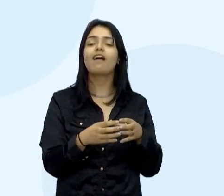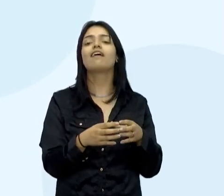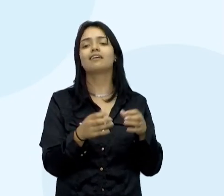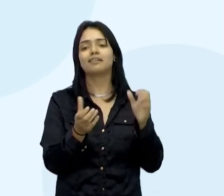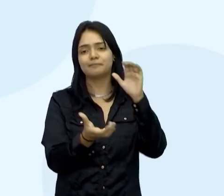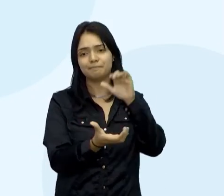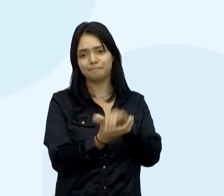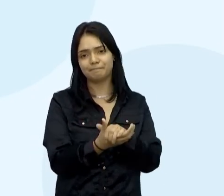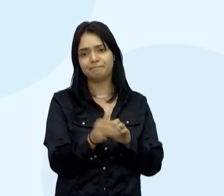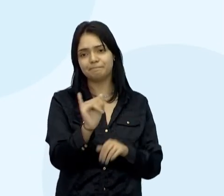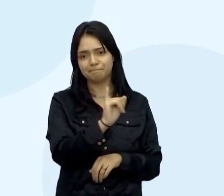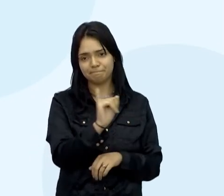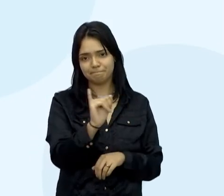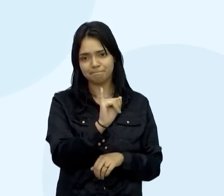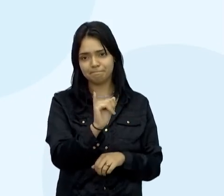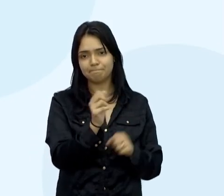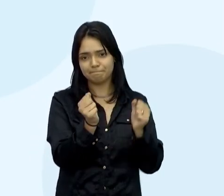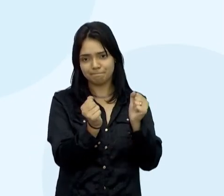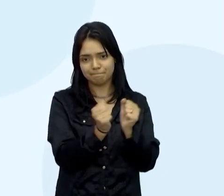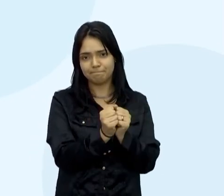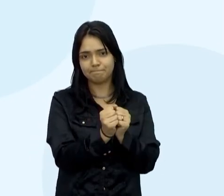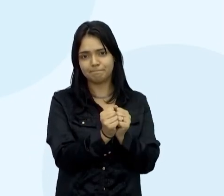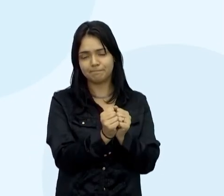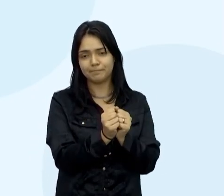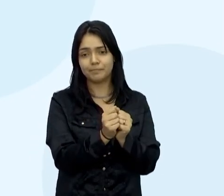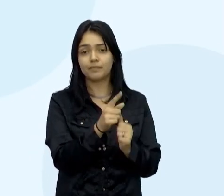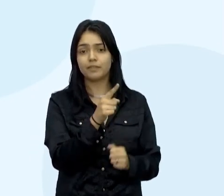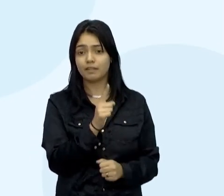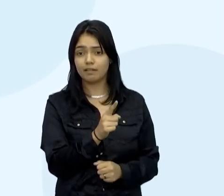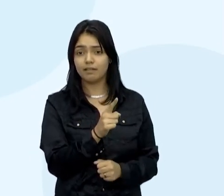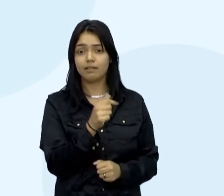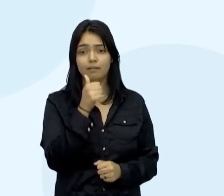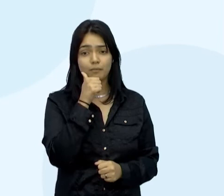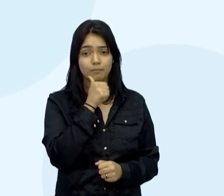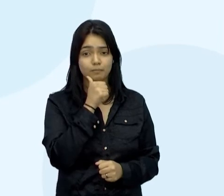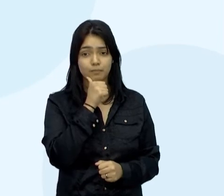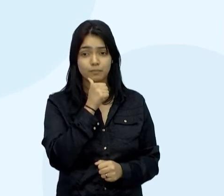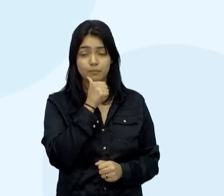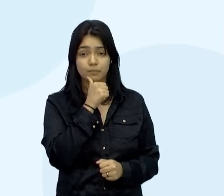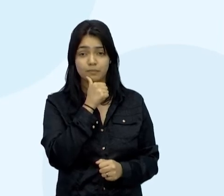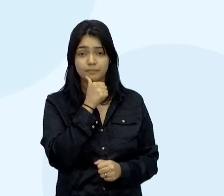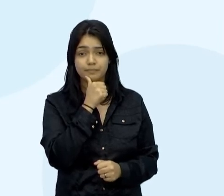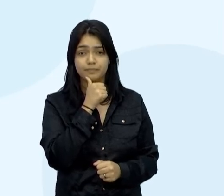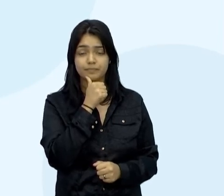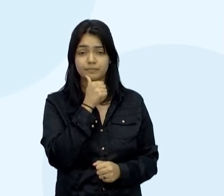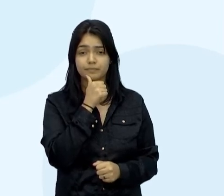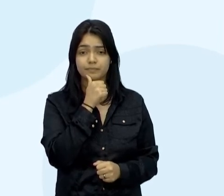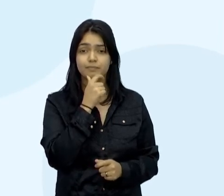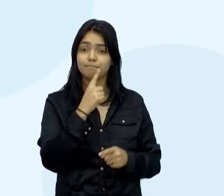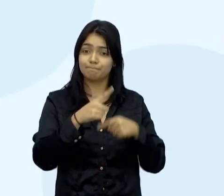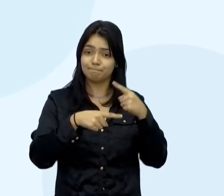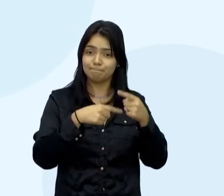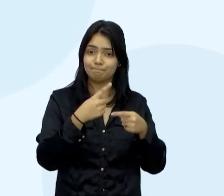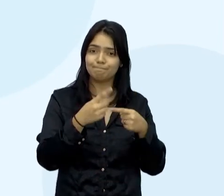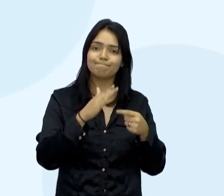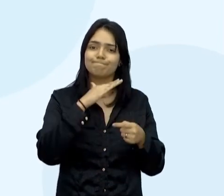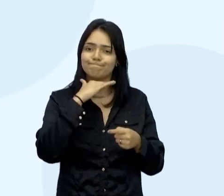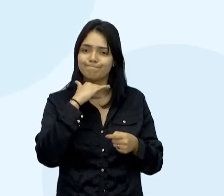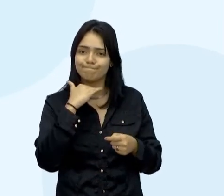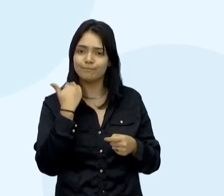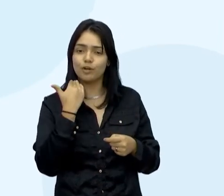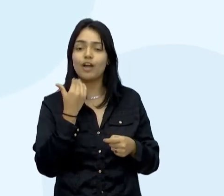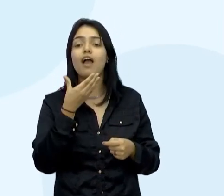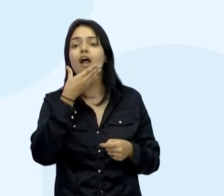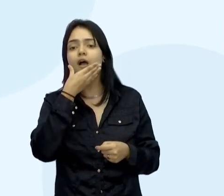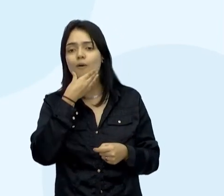si. A mulher aqui, nesse caso, depois de um certo tempo, ela falece e aí esse homem se